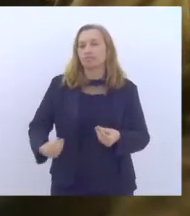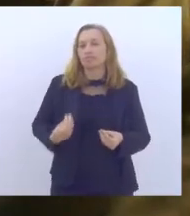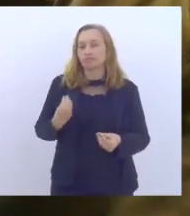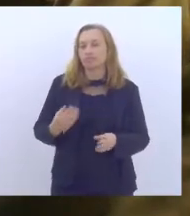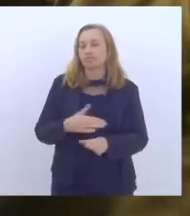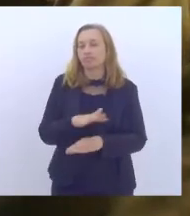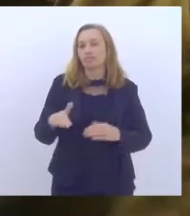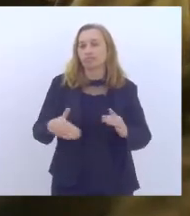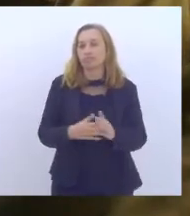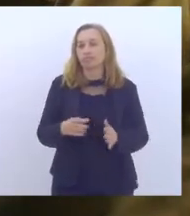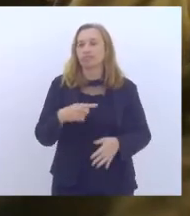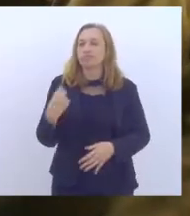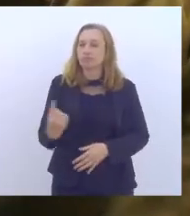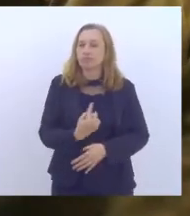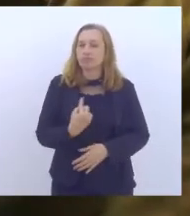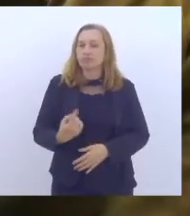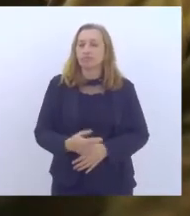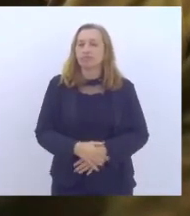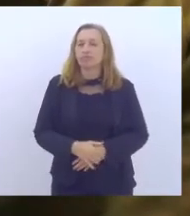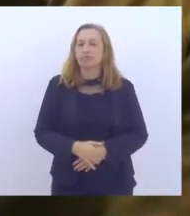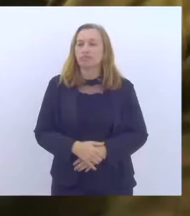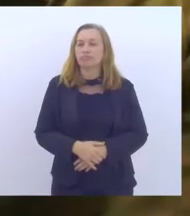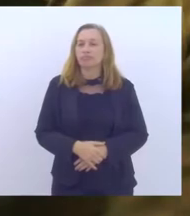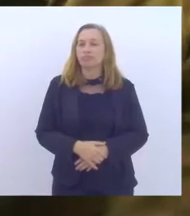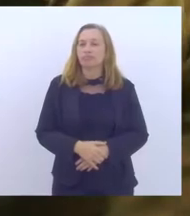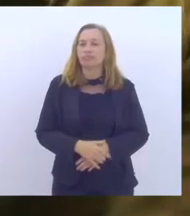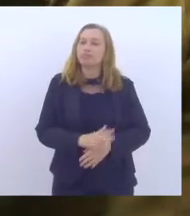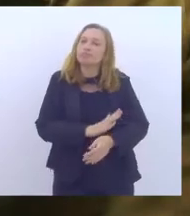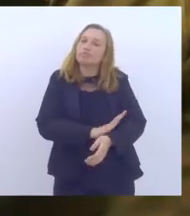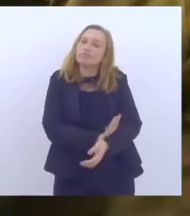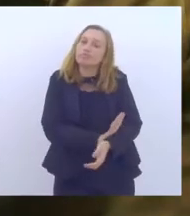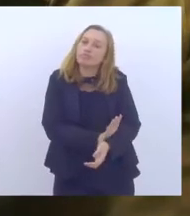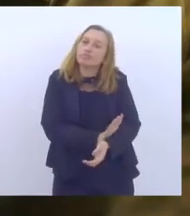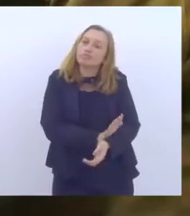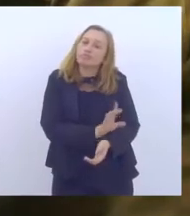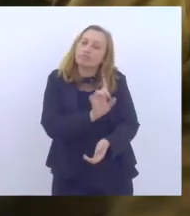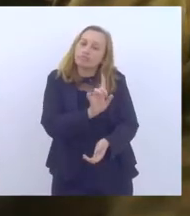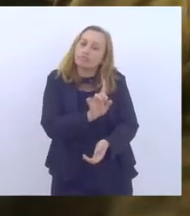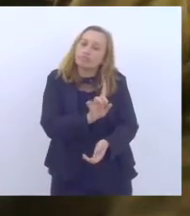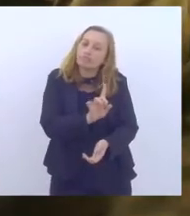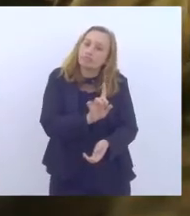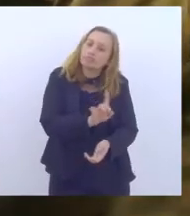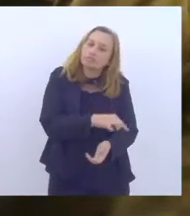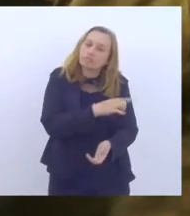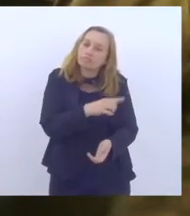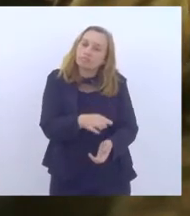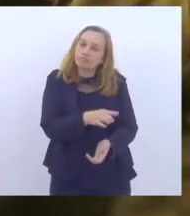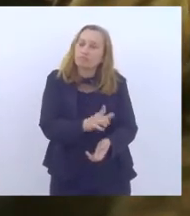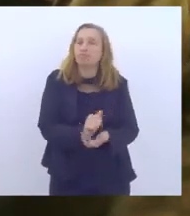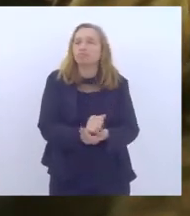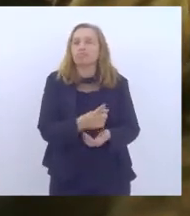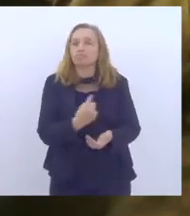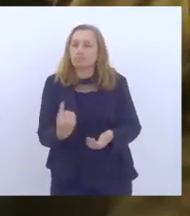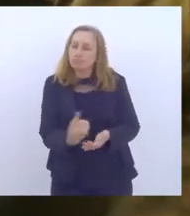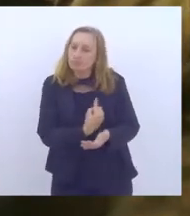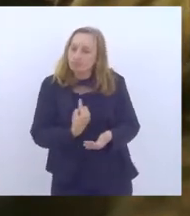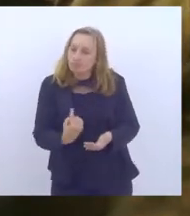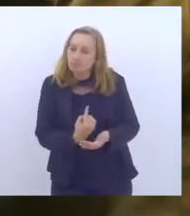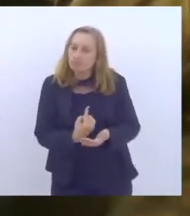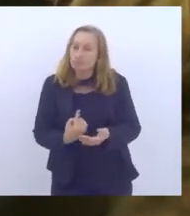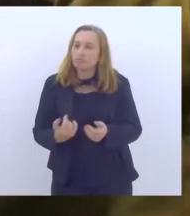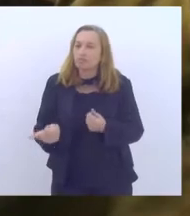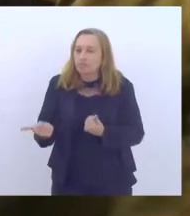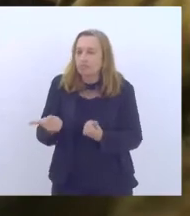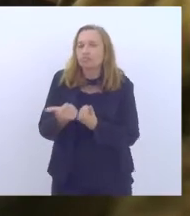e de todos e todos nós e que o racismo será combatido por nós pelos nossos